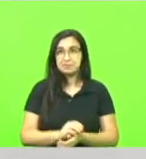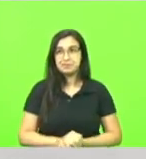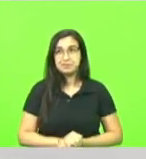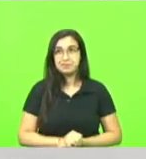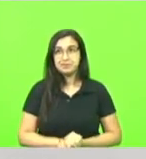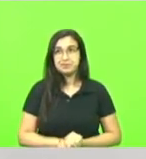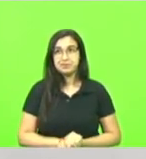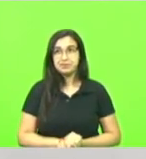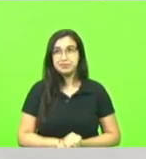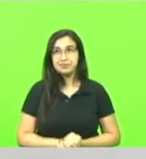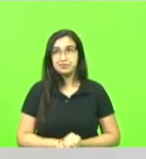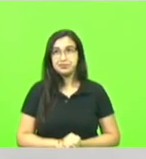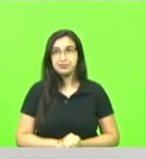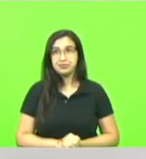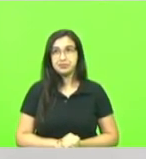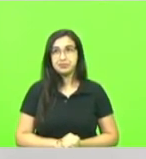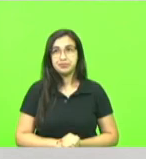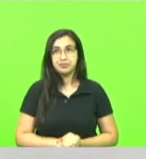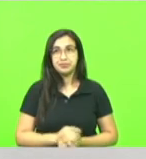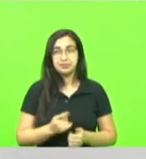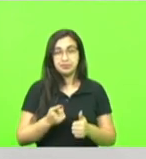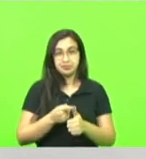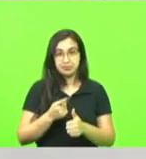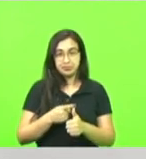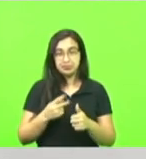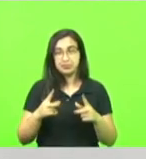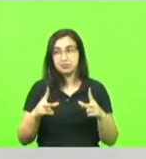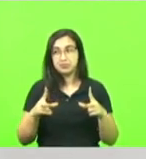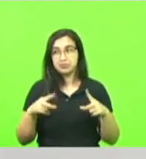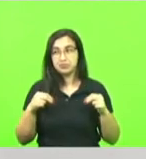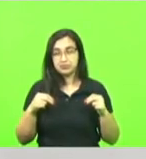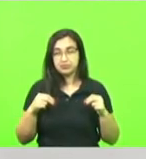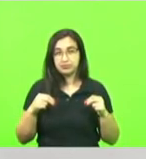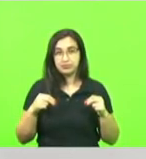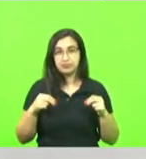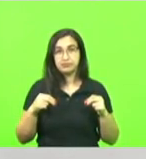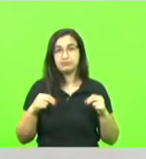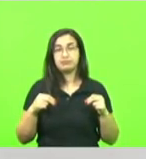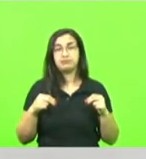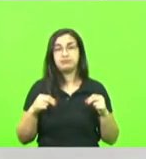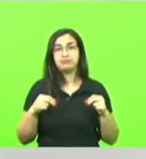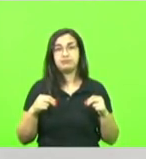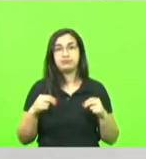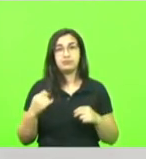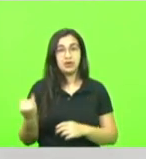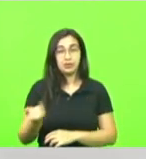quero aqui, primeiro, reconhecer a grandeza da gestão